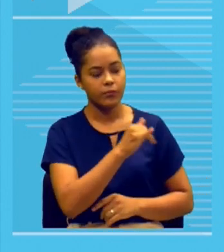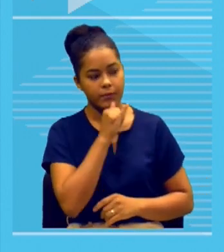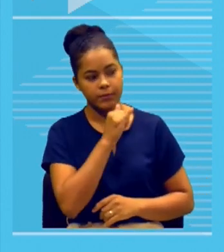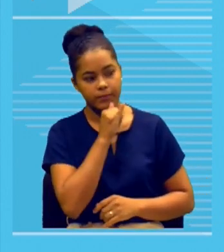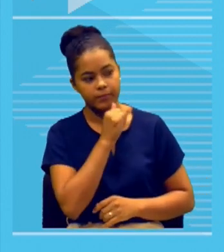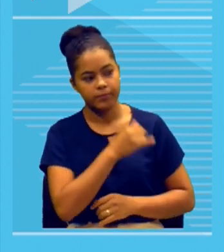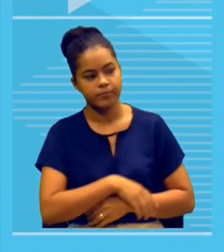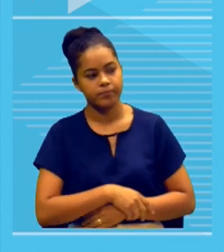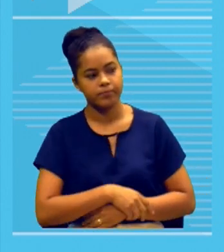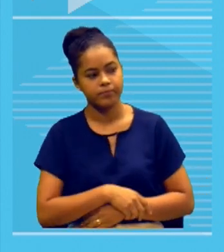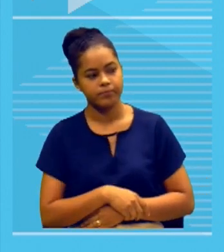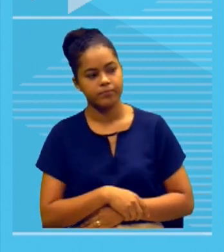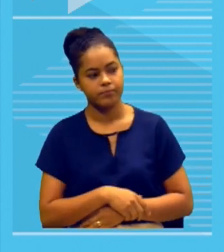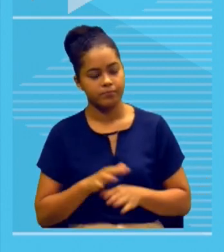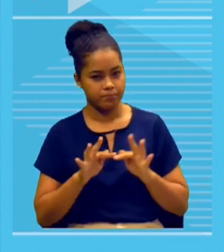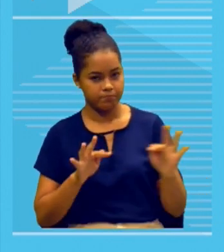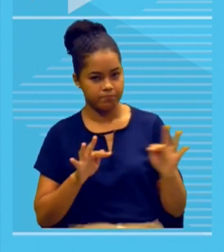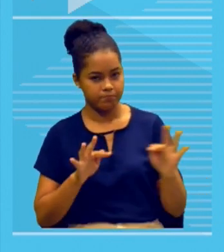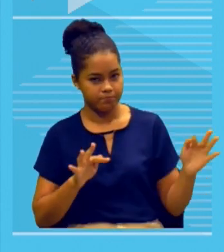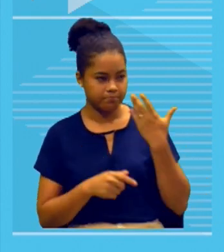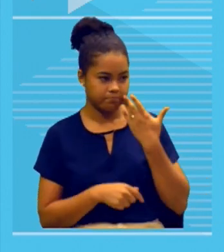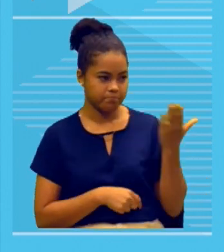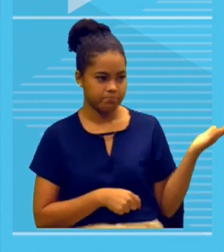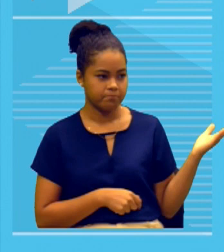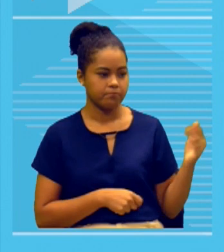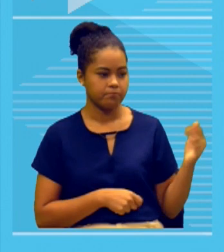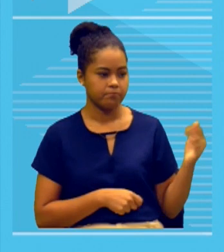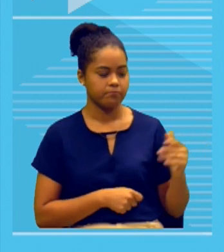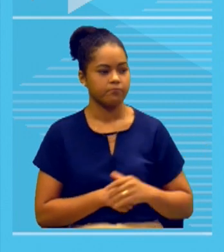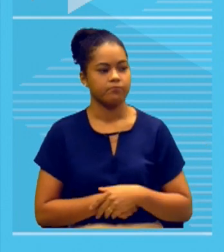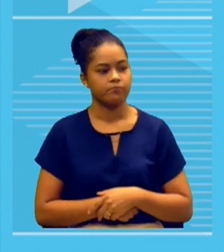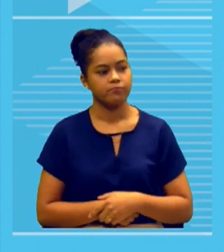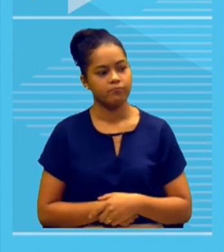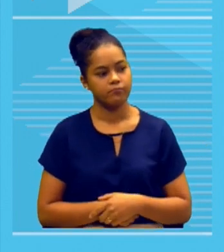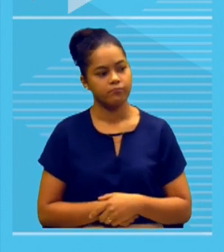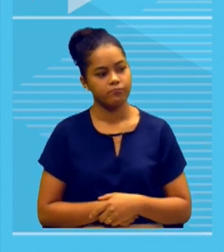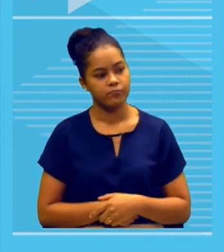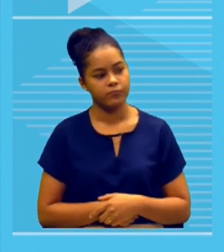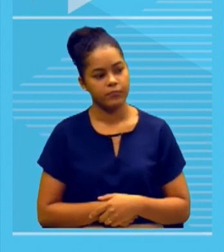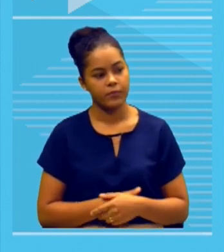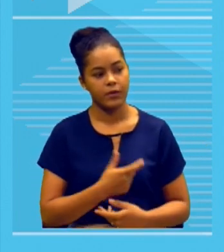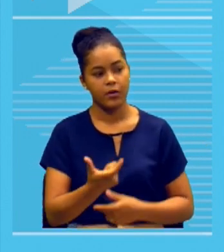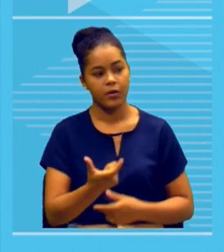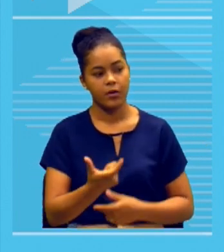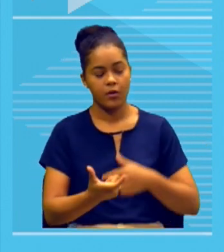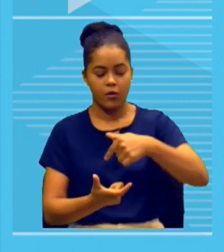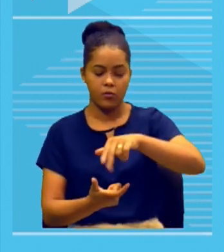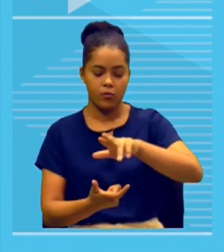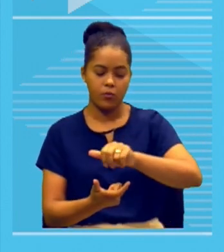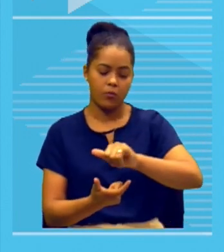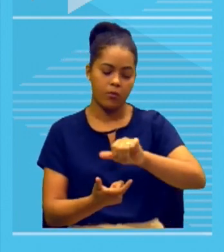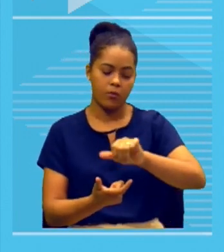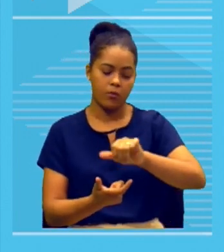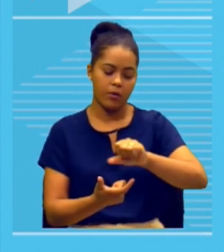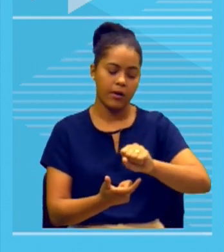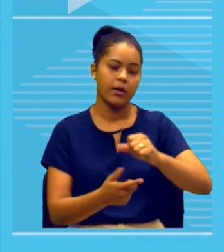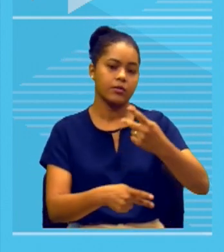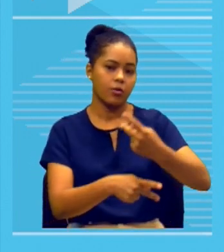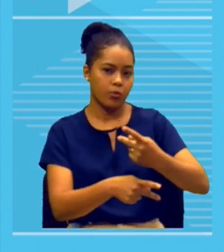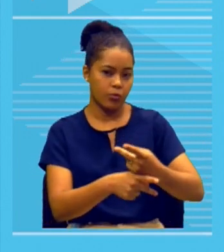as quais me desentendi saíram esse quais aqui é o pronome